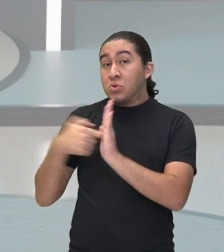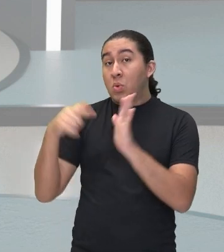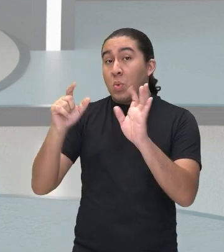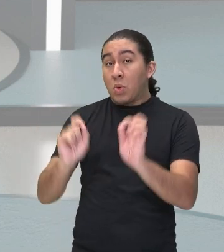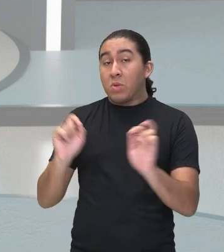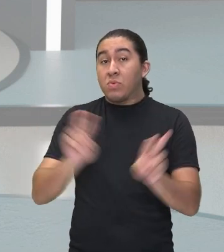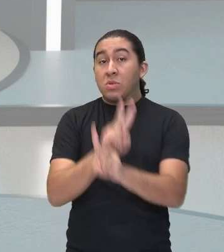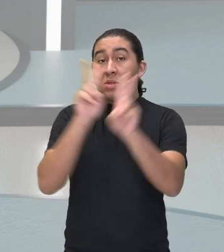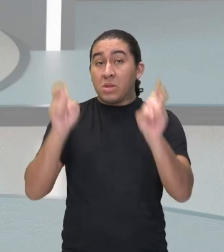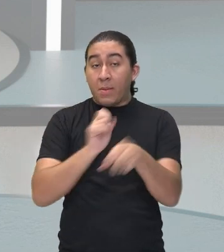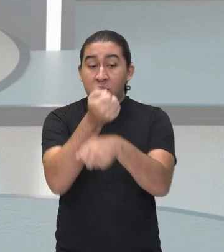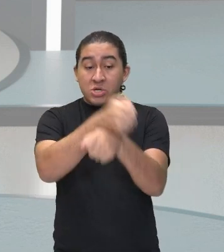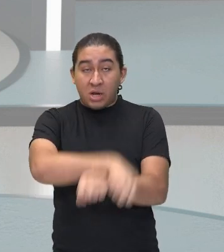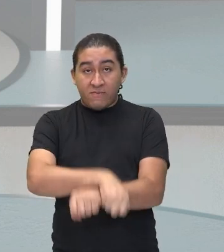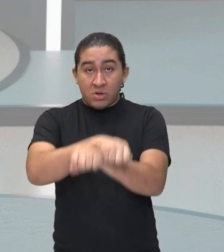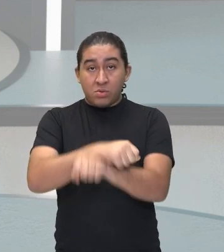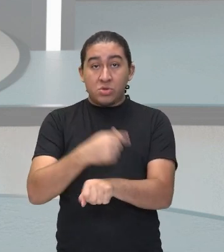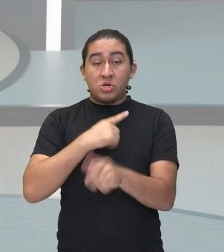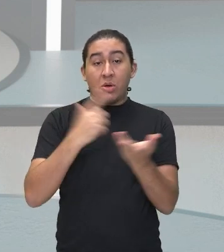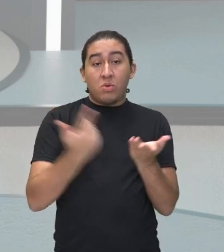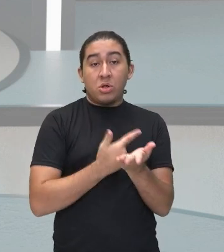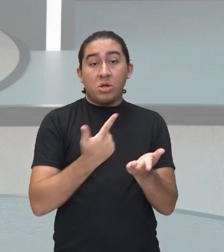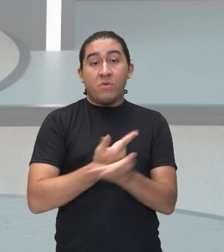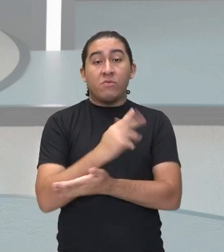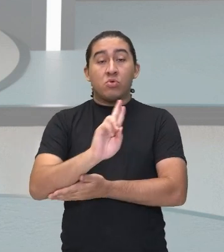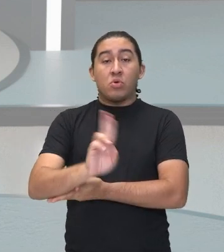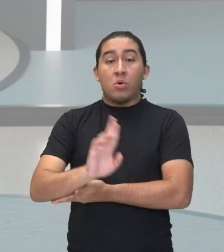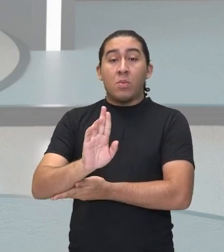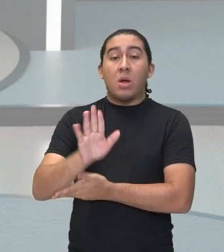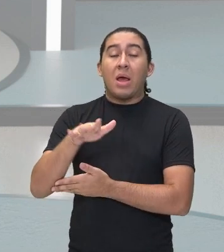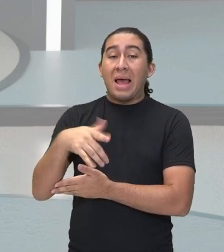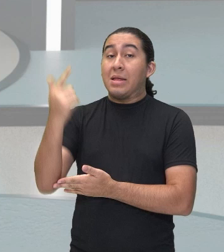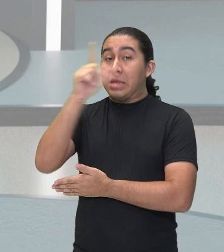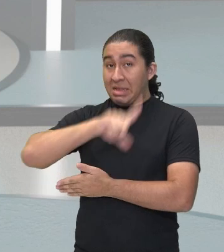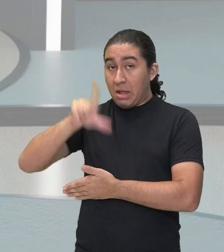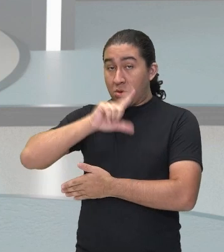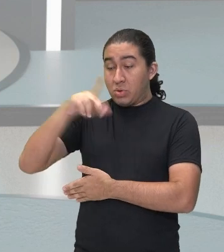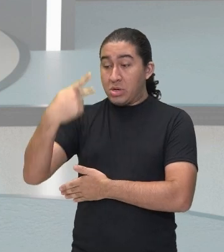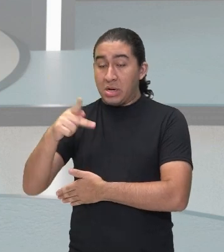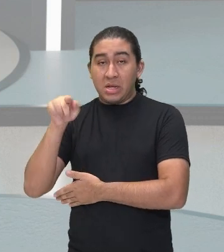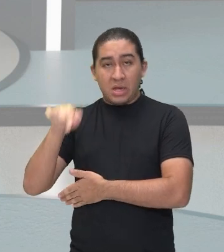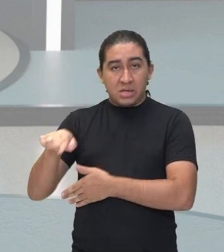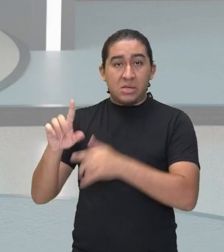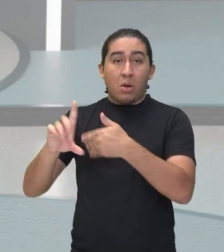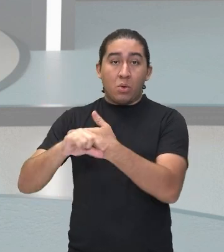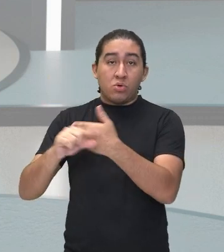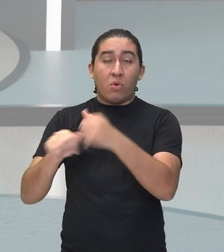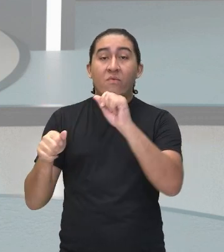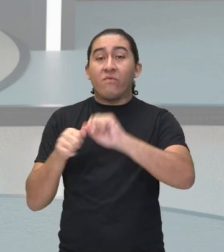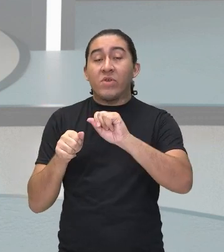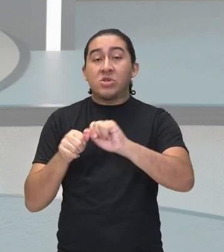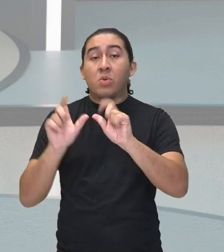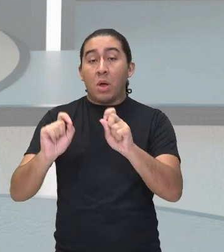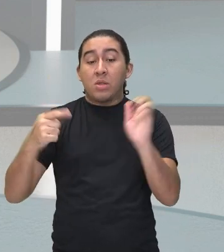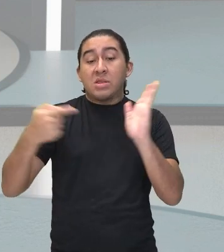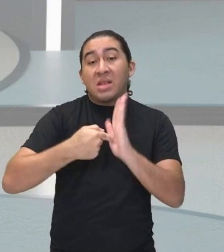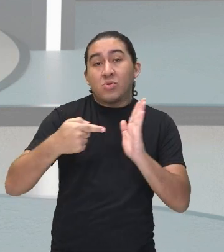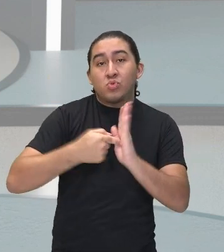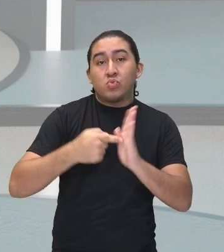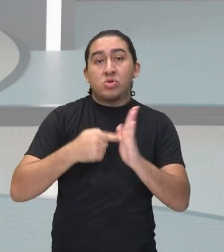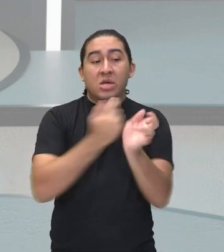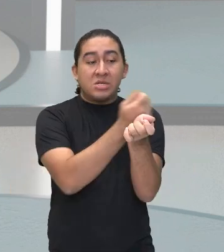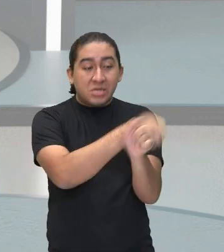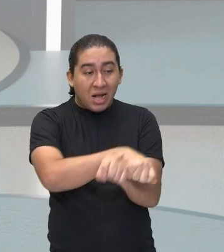dos escravos. Com a obra dele, a literatura, ele denunciou todo aquele problema que havia com